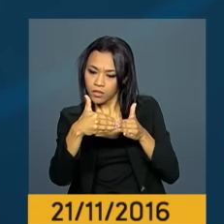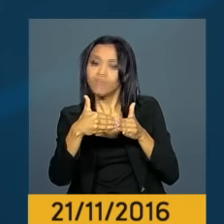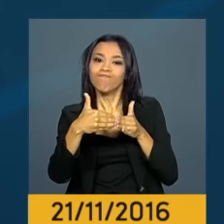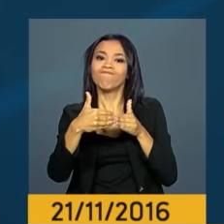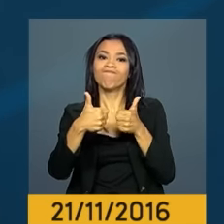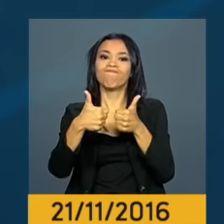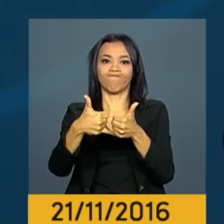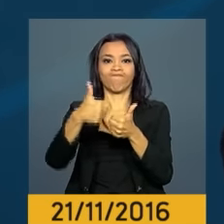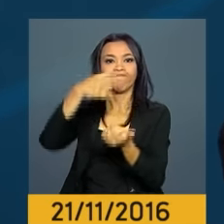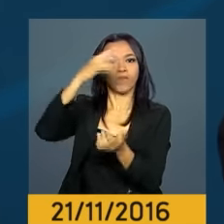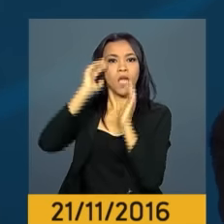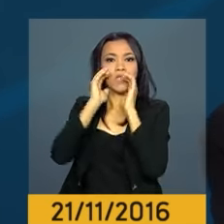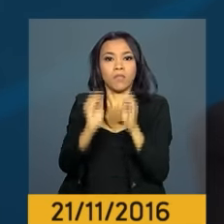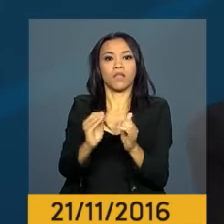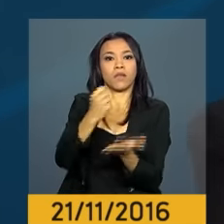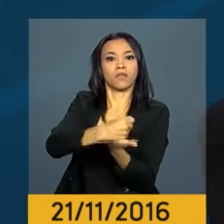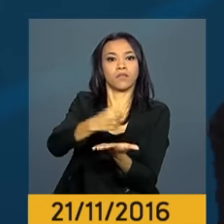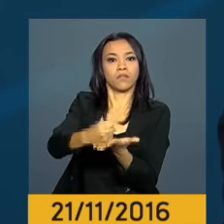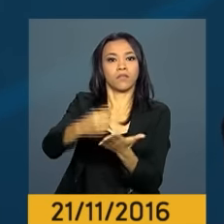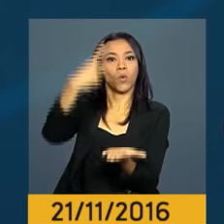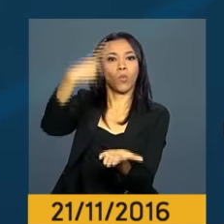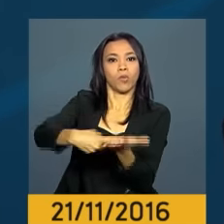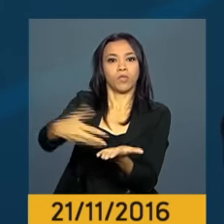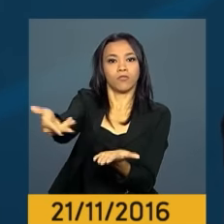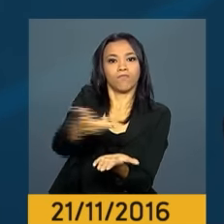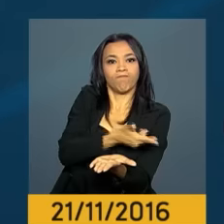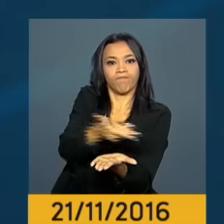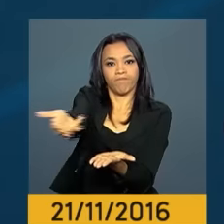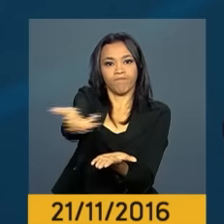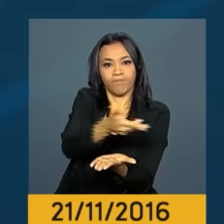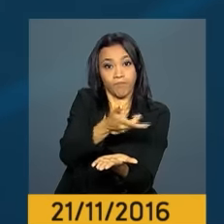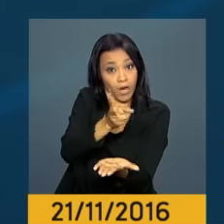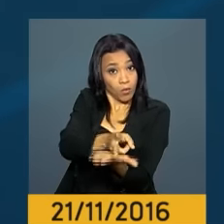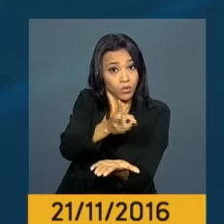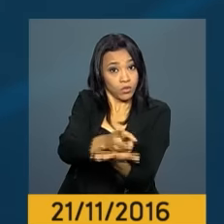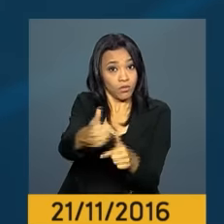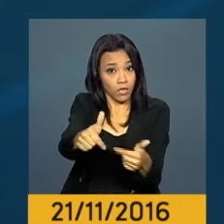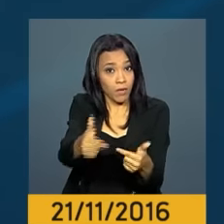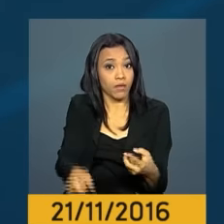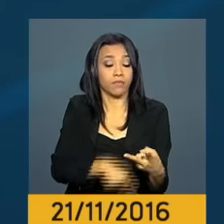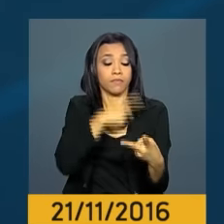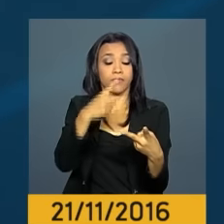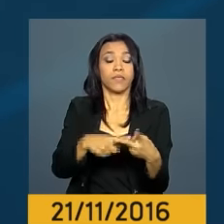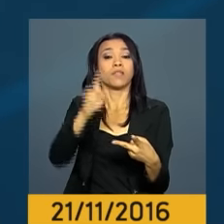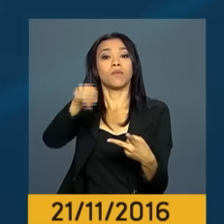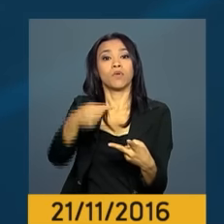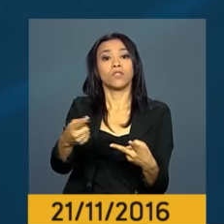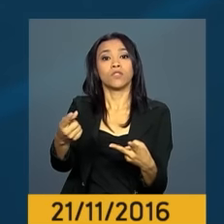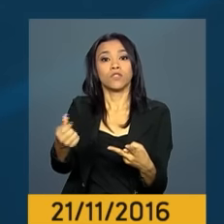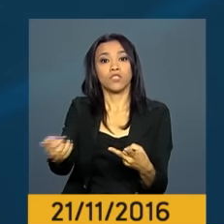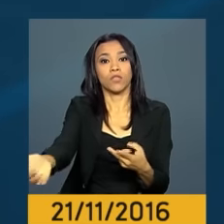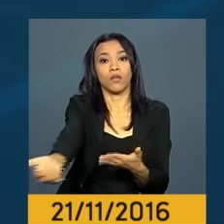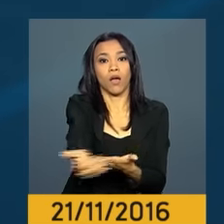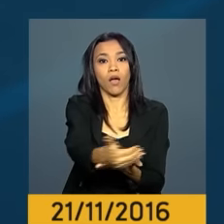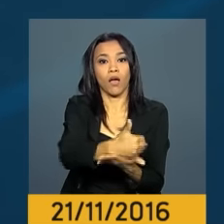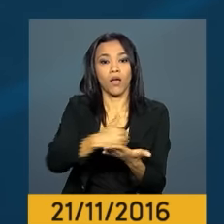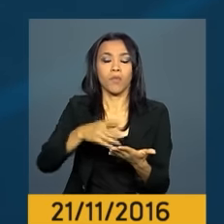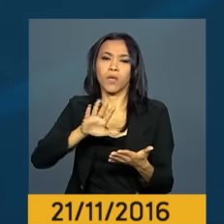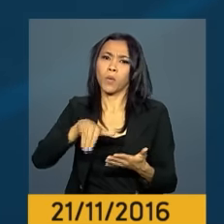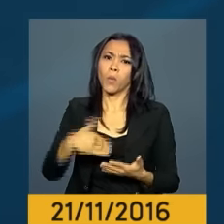prevalecer. Precisamente, primeiro, para manter o emprego. Segundo, para manter a arrecadação. E quando o emprego